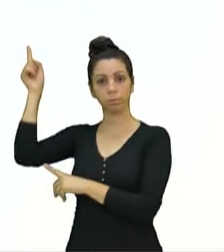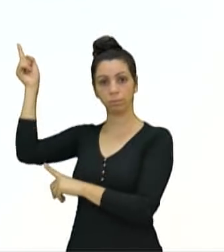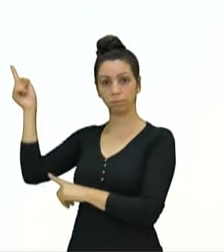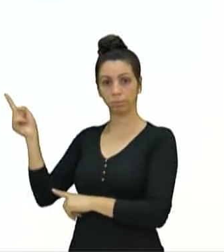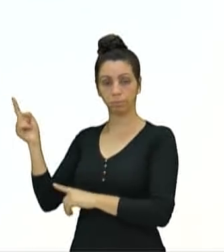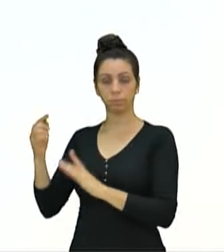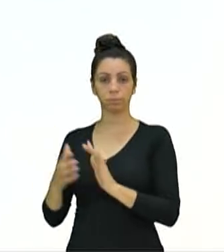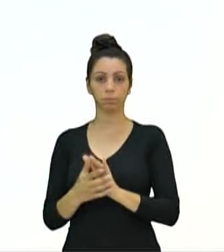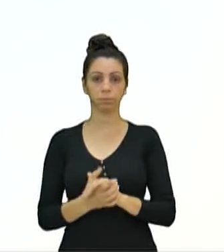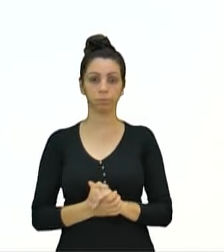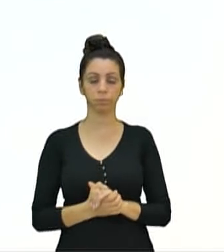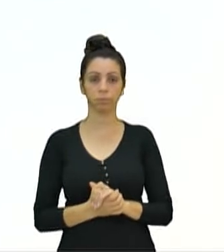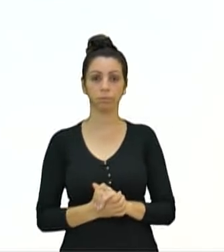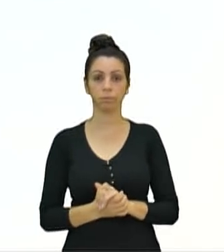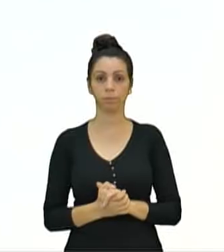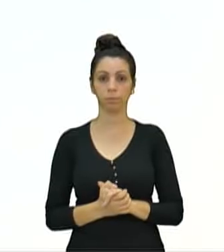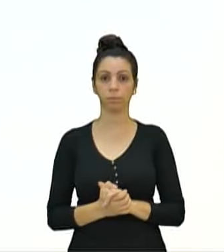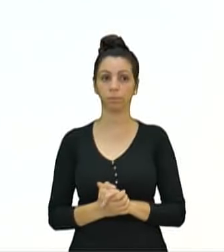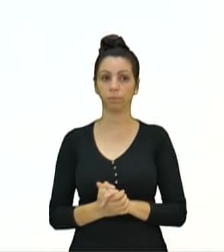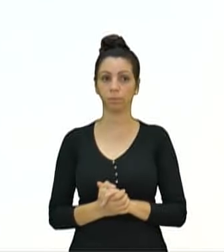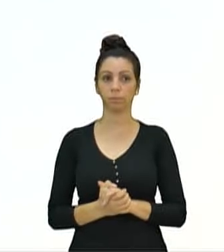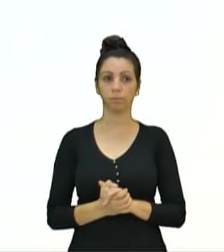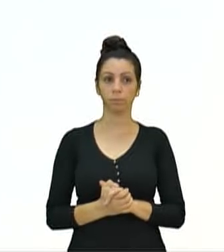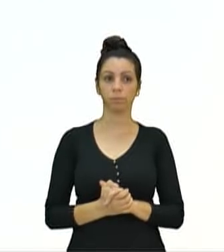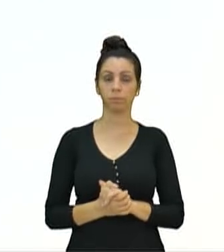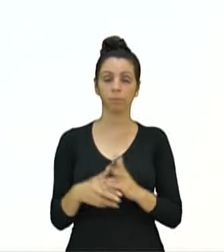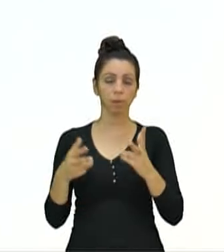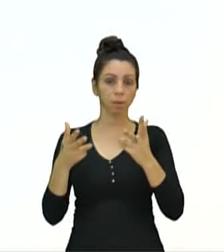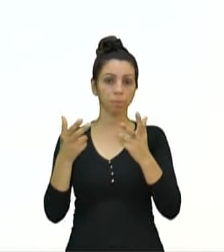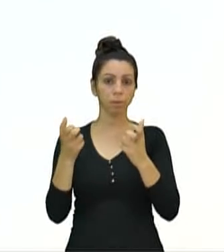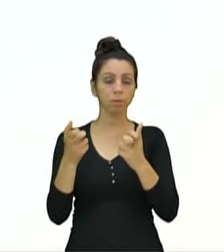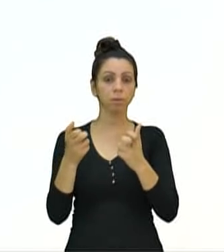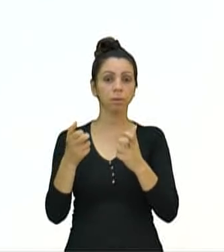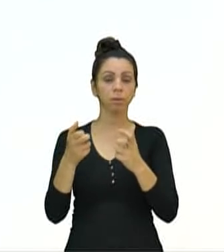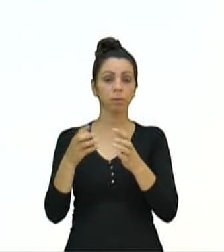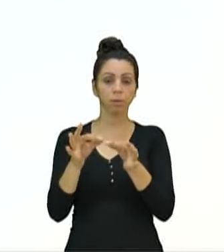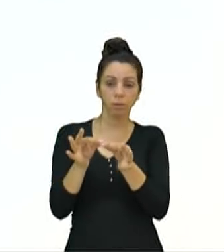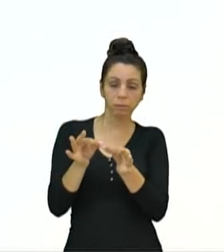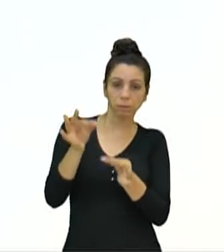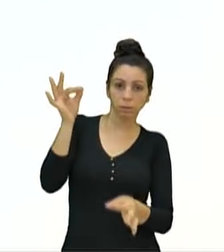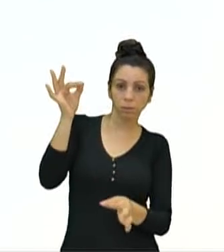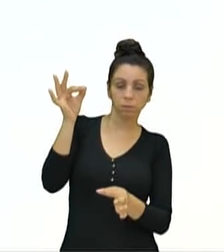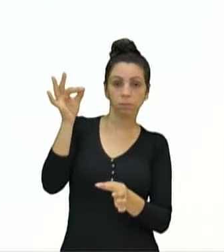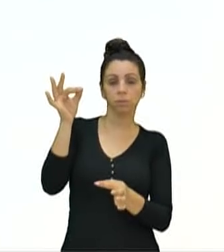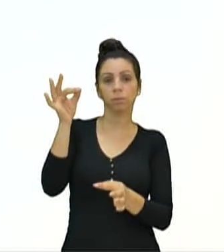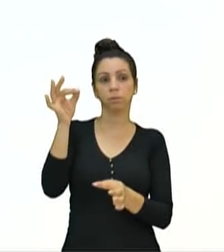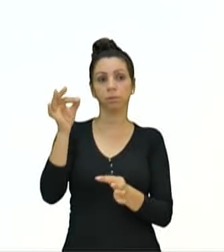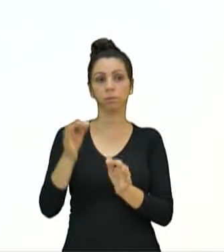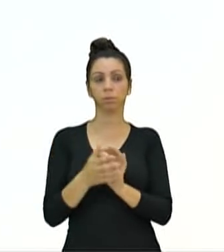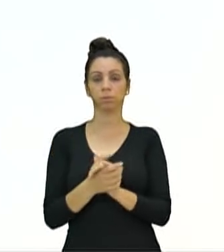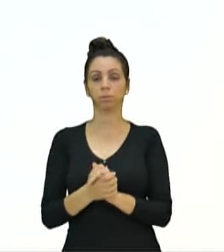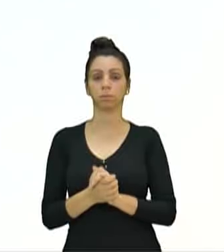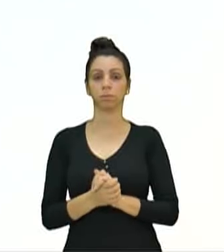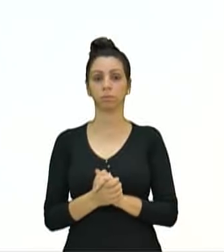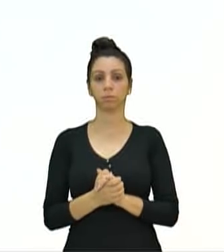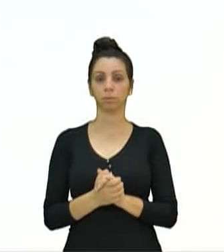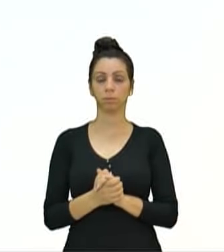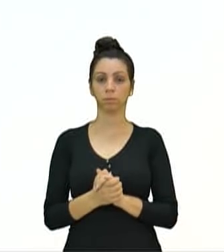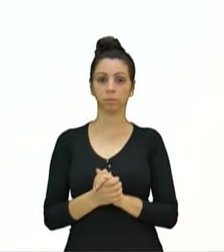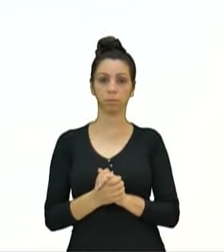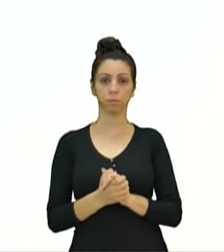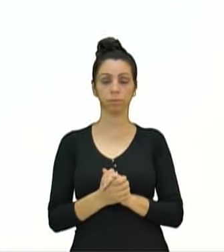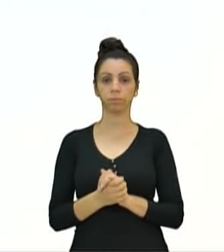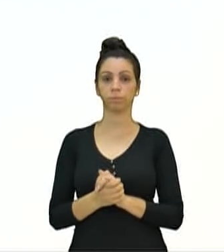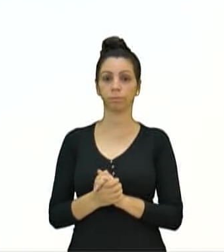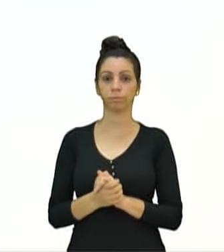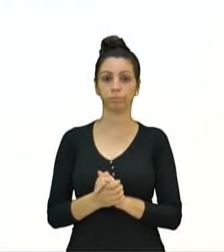estendidas. O grupado, pode ver que as pernas ali do atleta estão flexionadas no tronco, né? E o esticado, quando